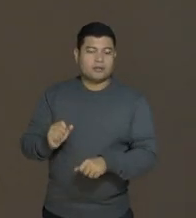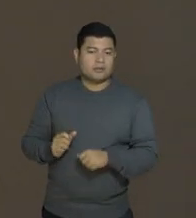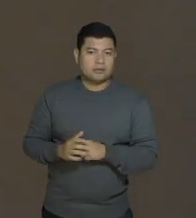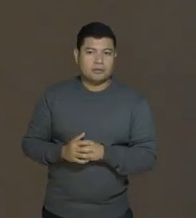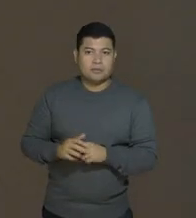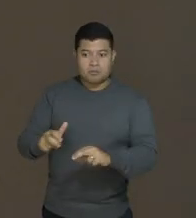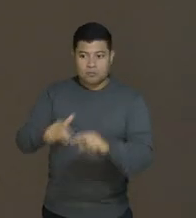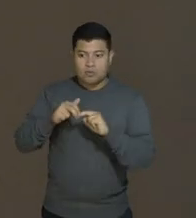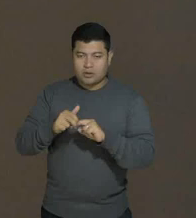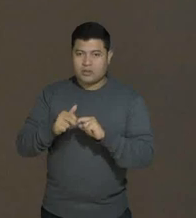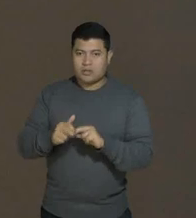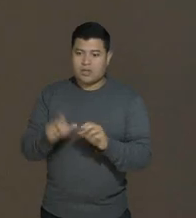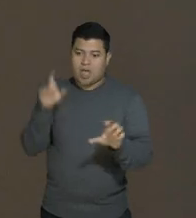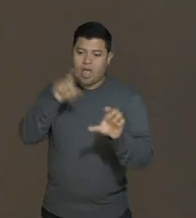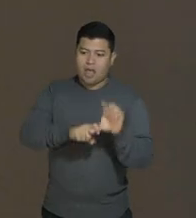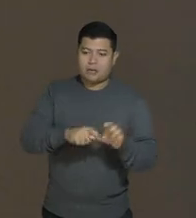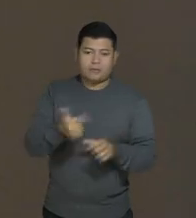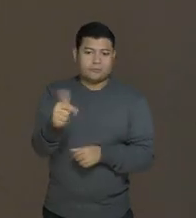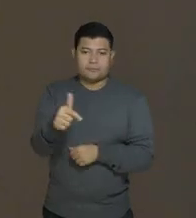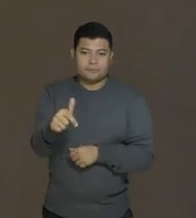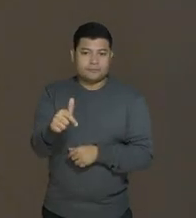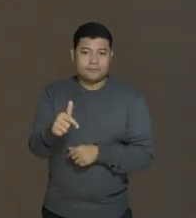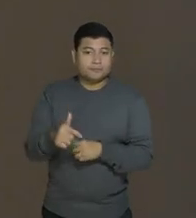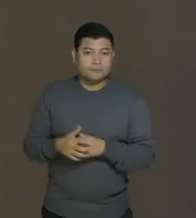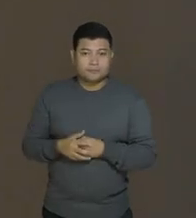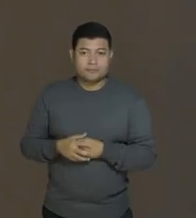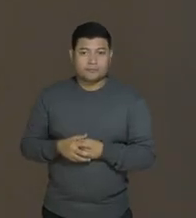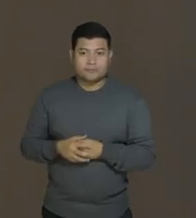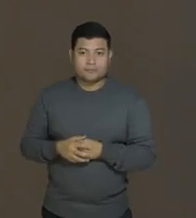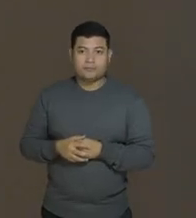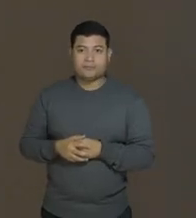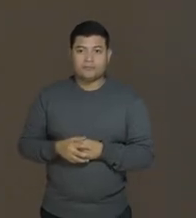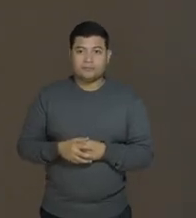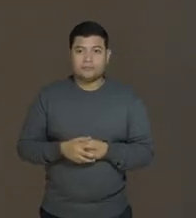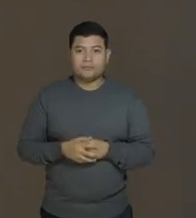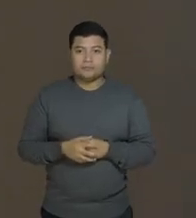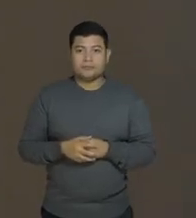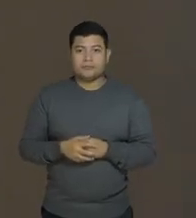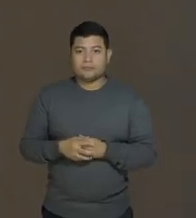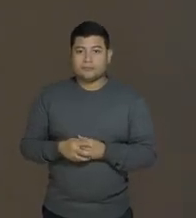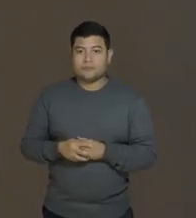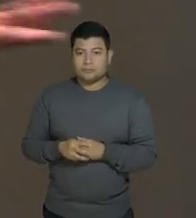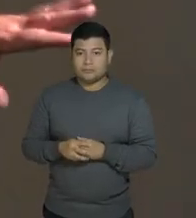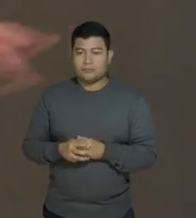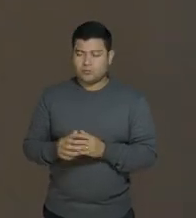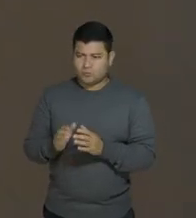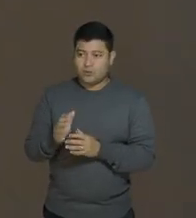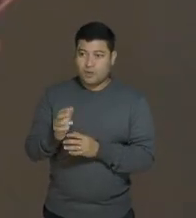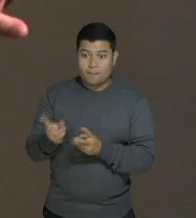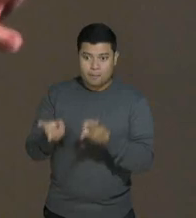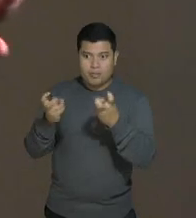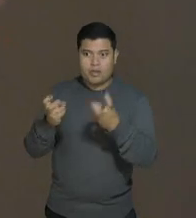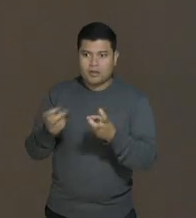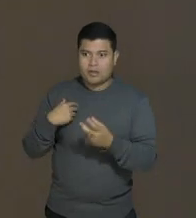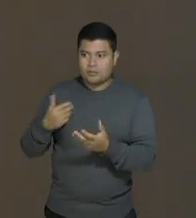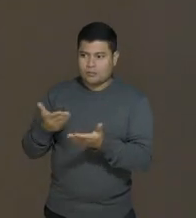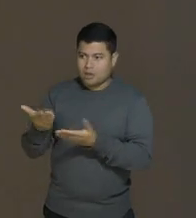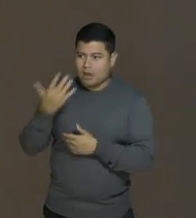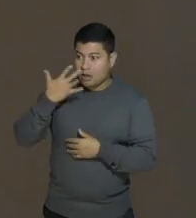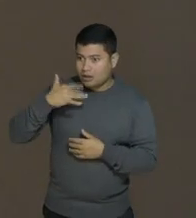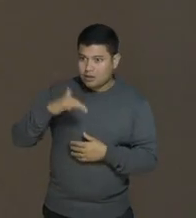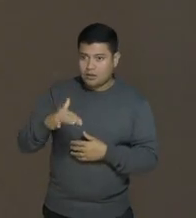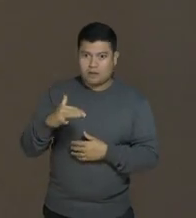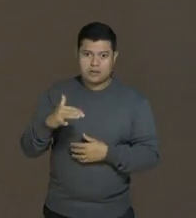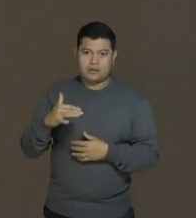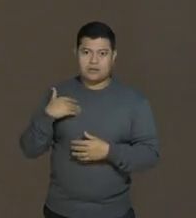dependência. Eu brinco com a família que você sabe quando entra e quando acaba. Você sabe certinho quando o remédio começa e quando acaba. A criança volta a ser o que ela